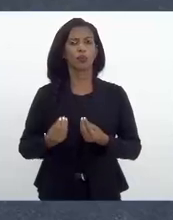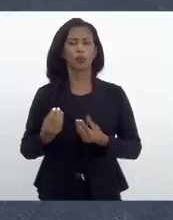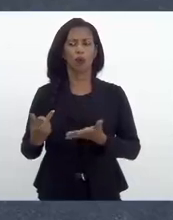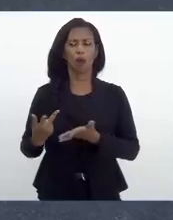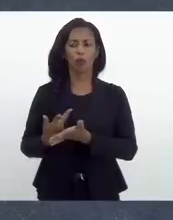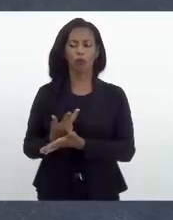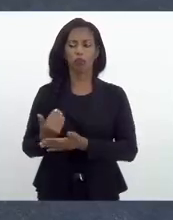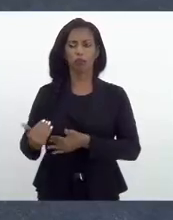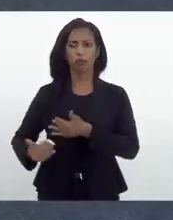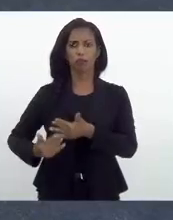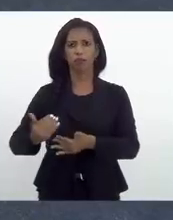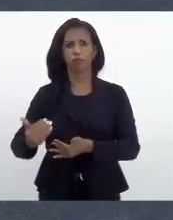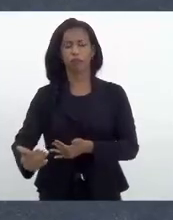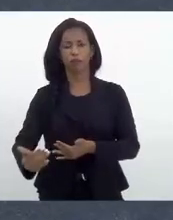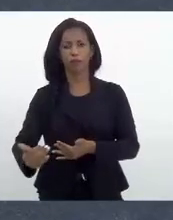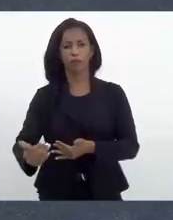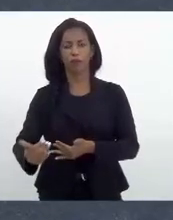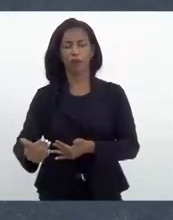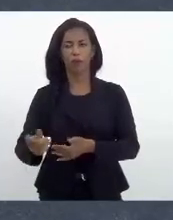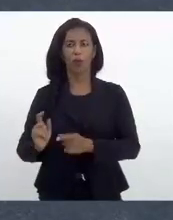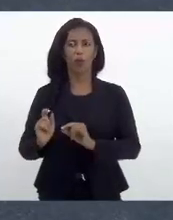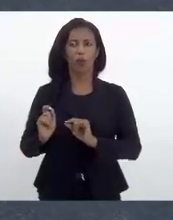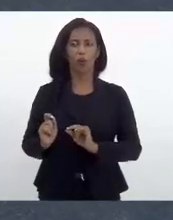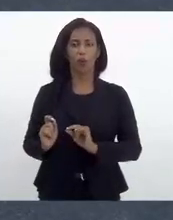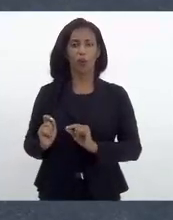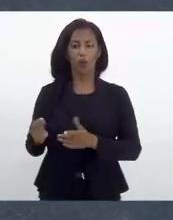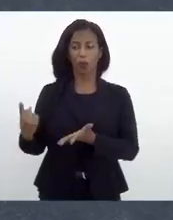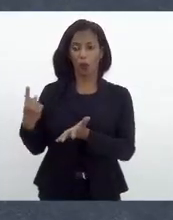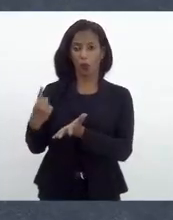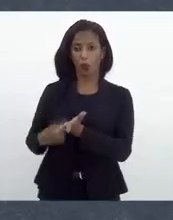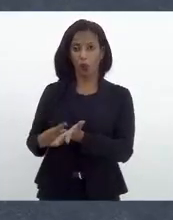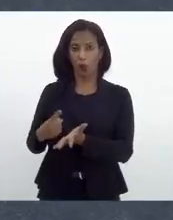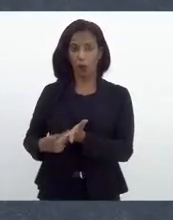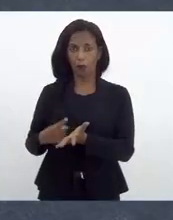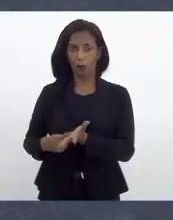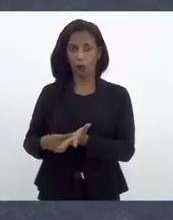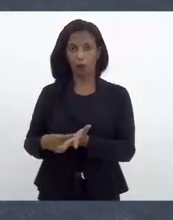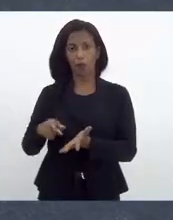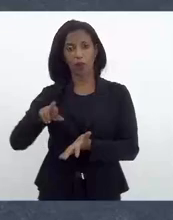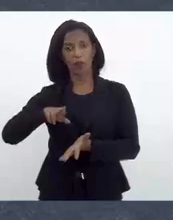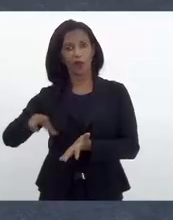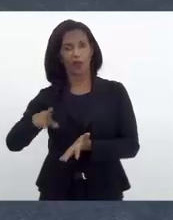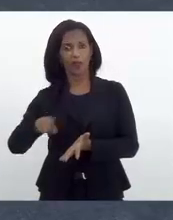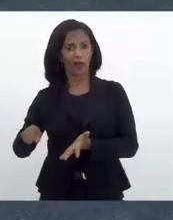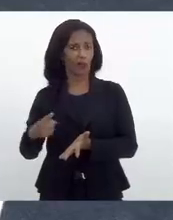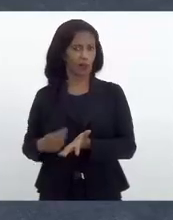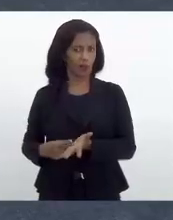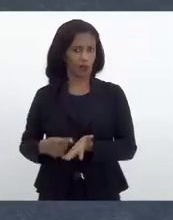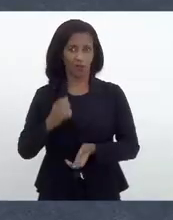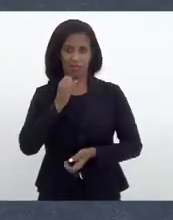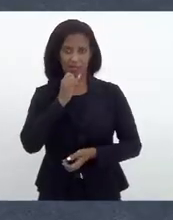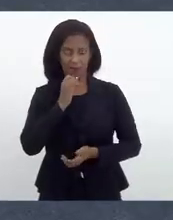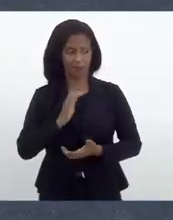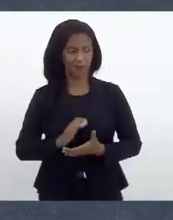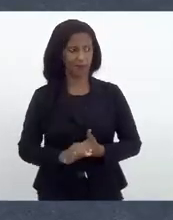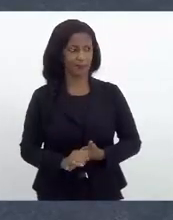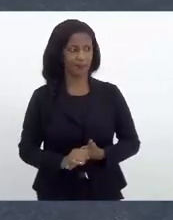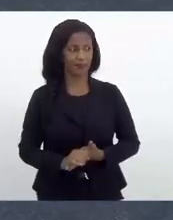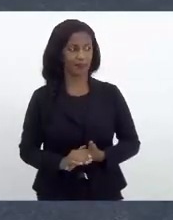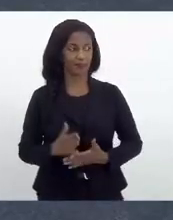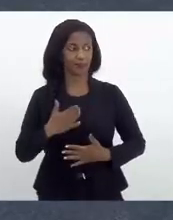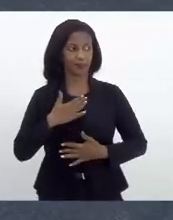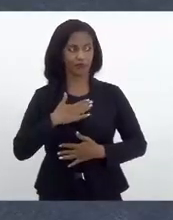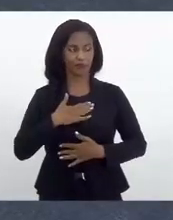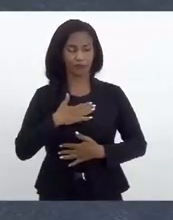que avançou do que que foi que acordou e do que não acordou por exemplo na minha